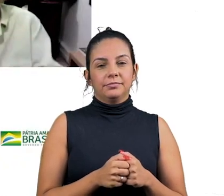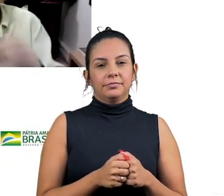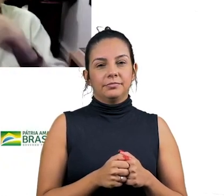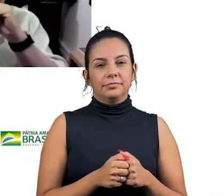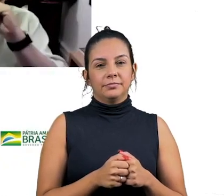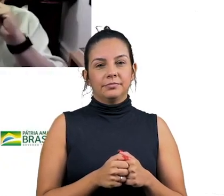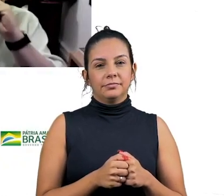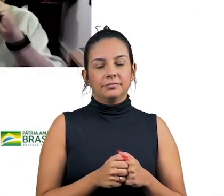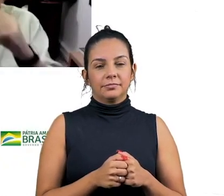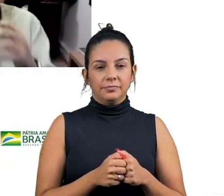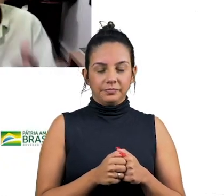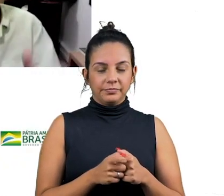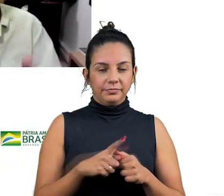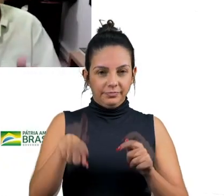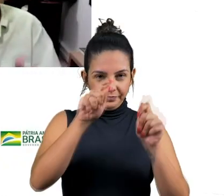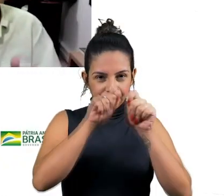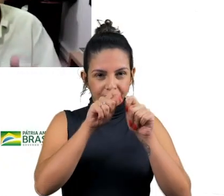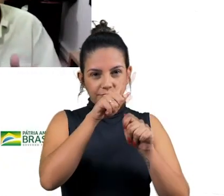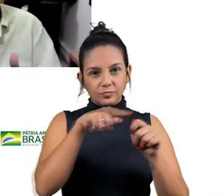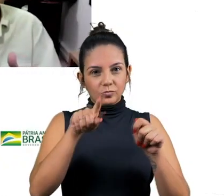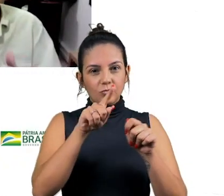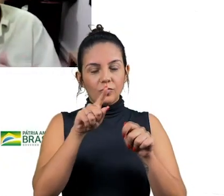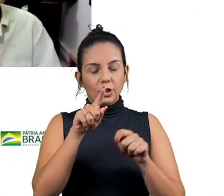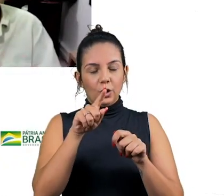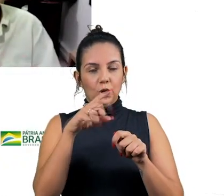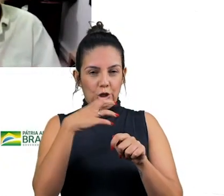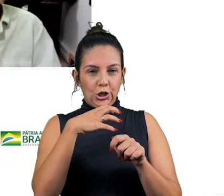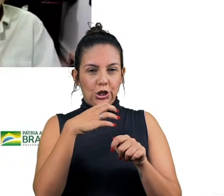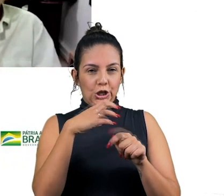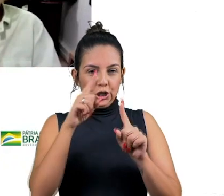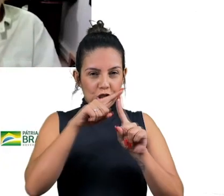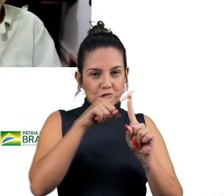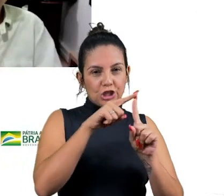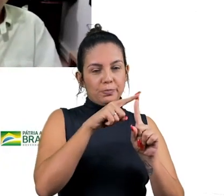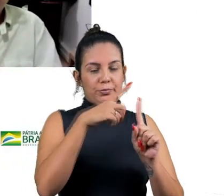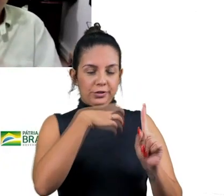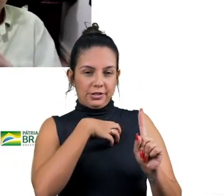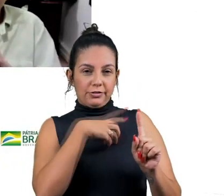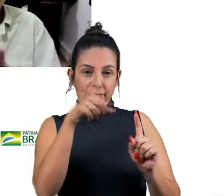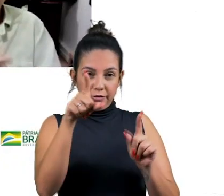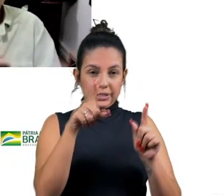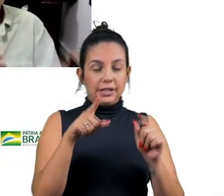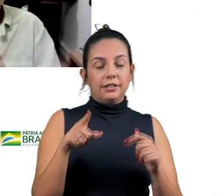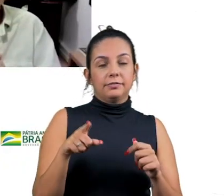parte dos ingredientes que produzem esse tipo de reação, né? Quer dizer,